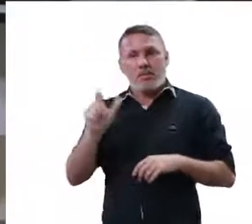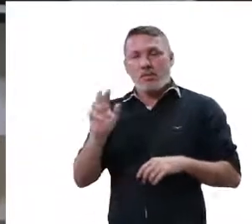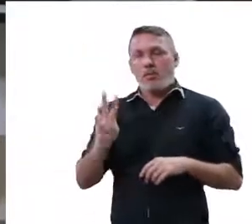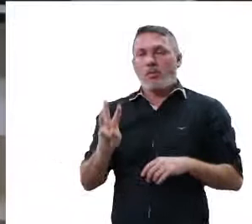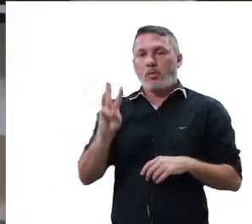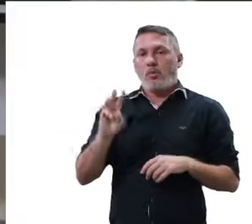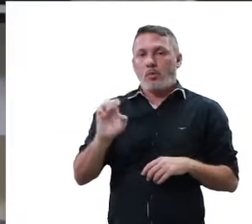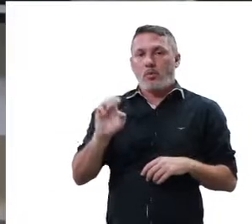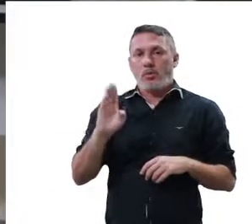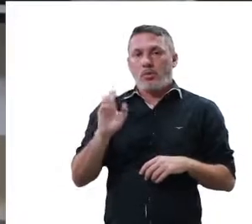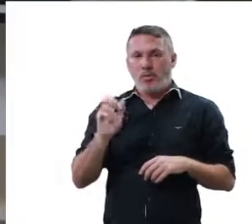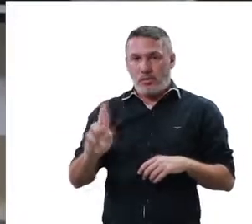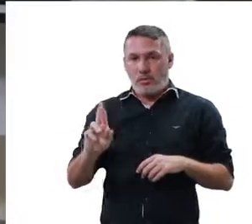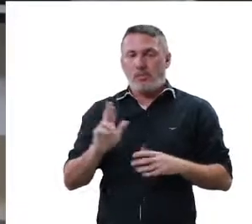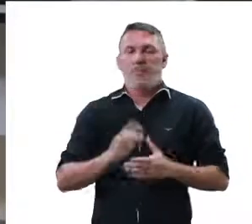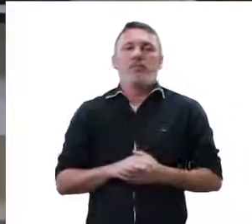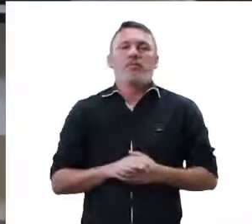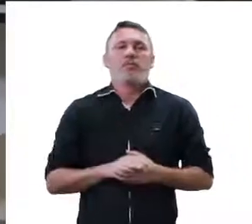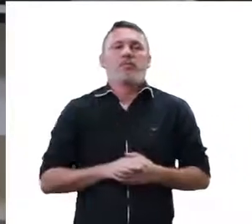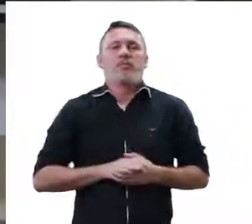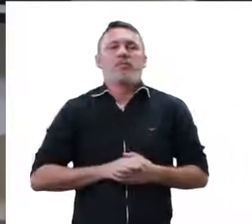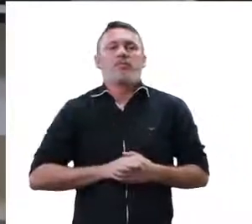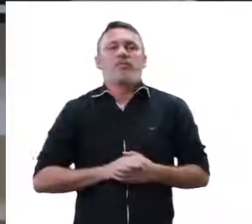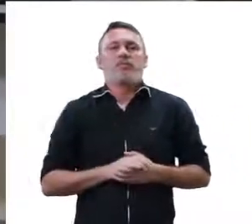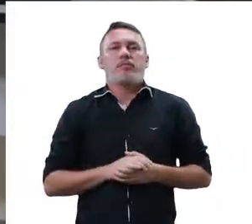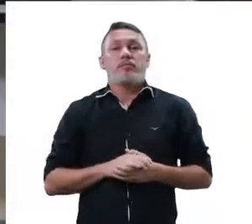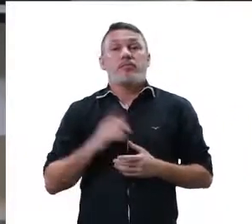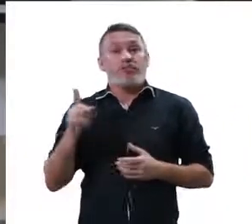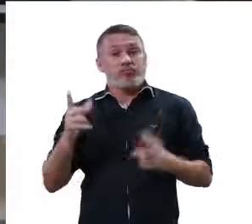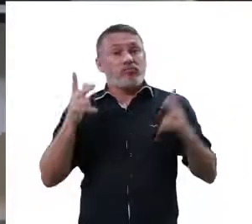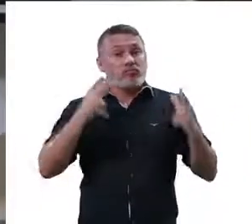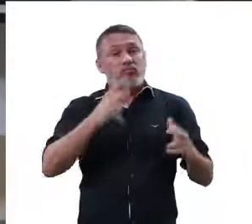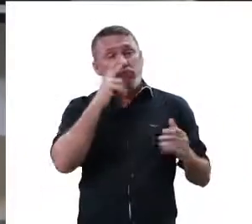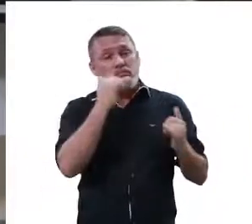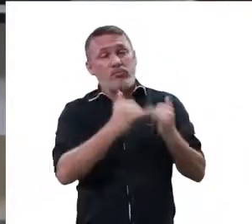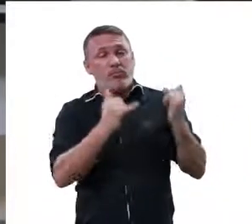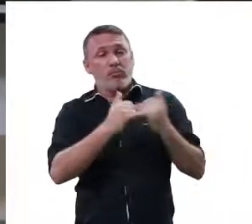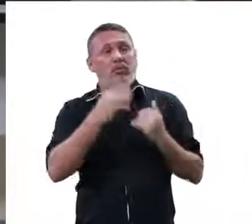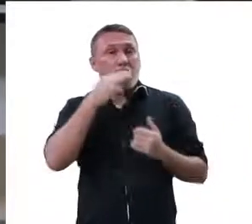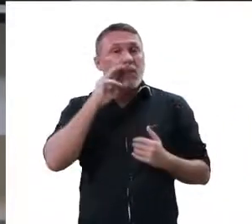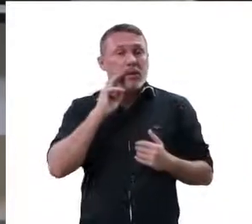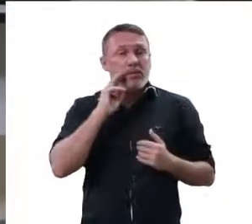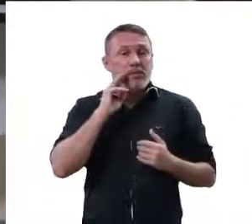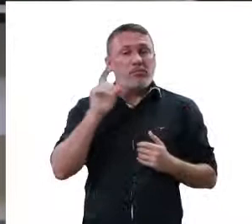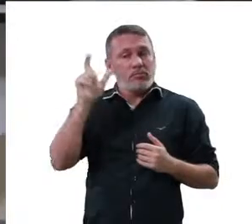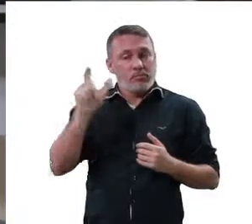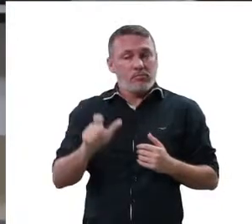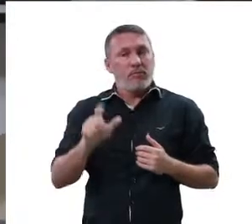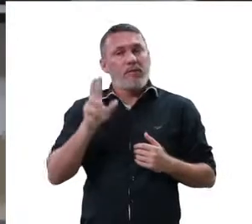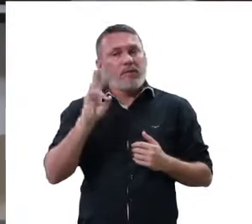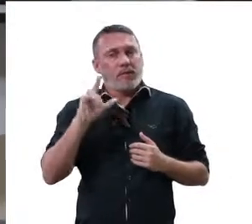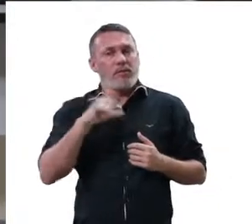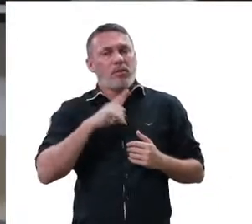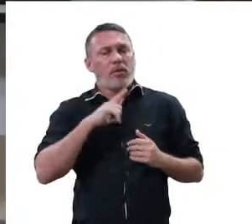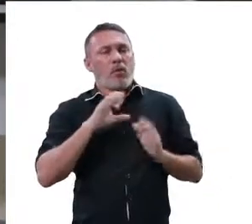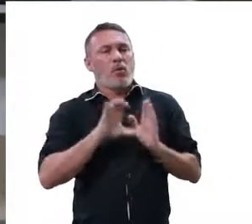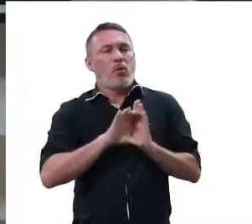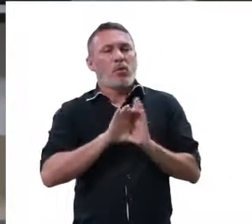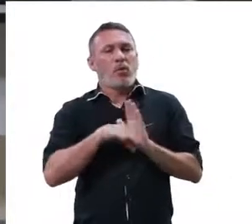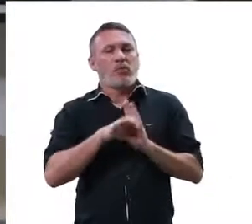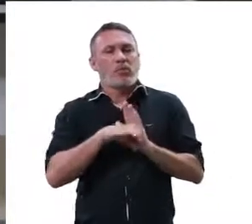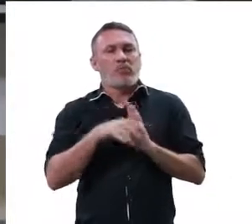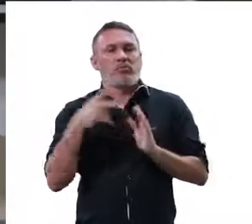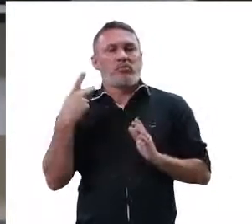nesse nosso pensador, certo? Então, ele vai, como o próprio Marx, o Weber vai trabalhar com